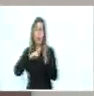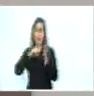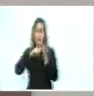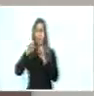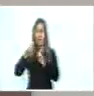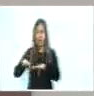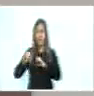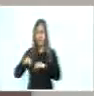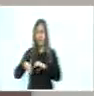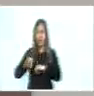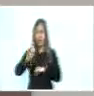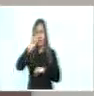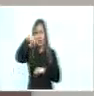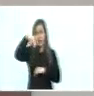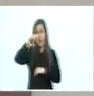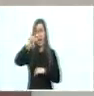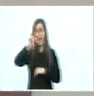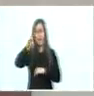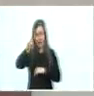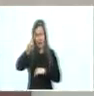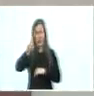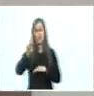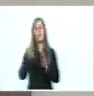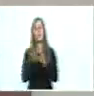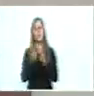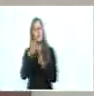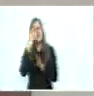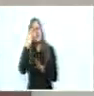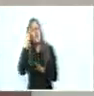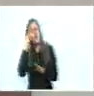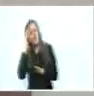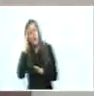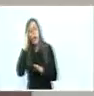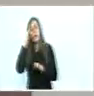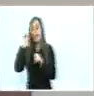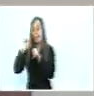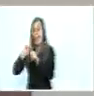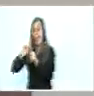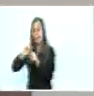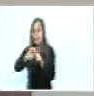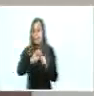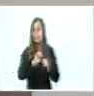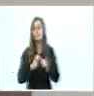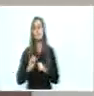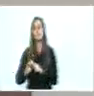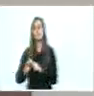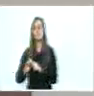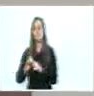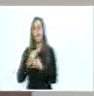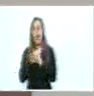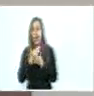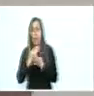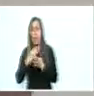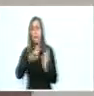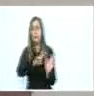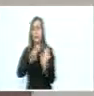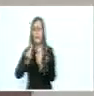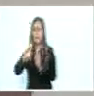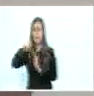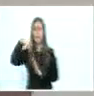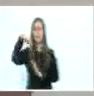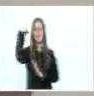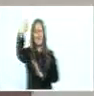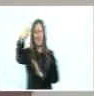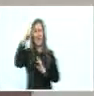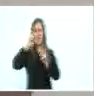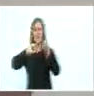que foi criada nesses moldes, a gente entende que, com essas ações que a gente passa a tomar a partir da semana que vem, né, em